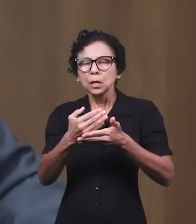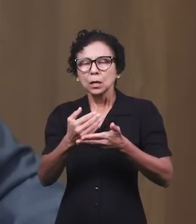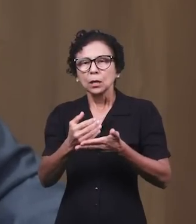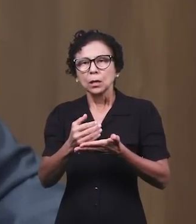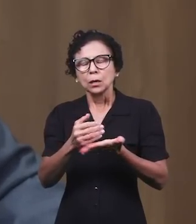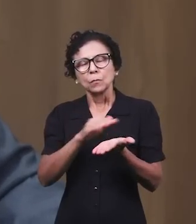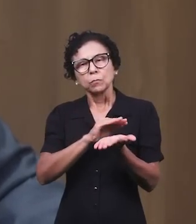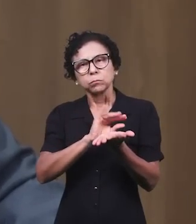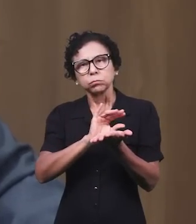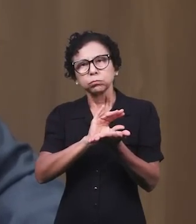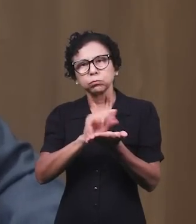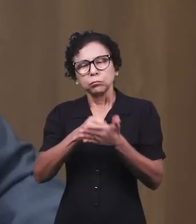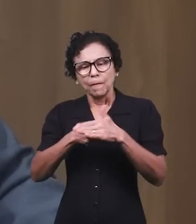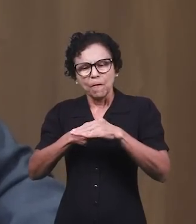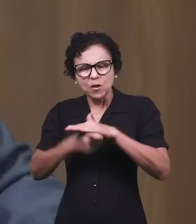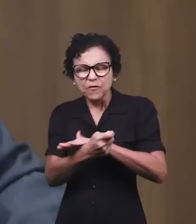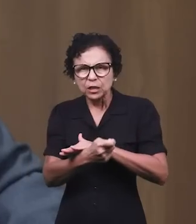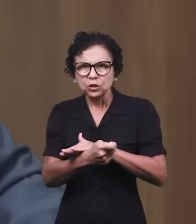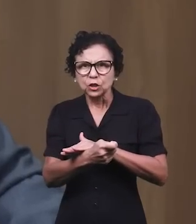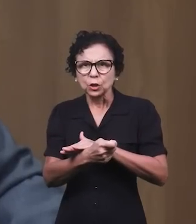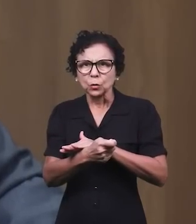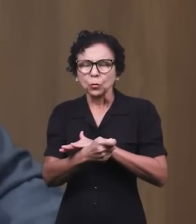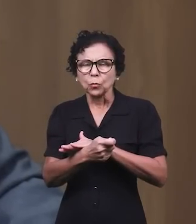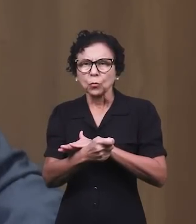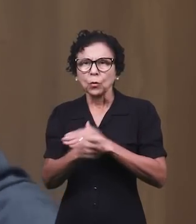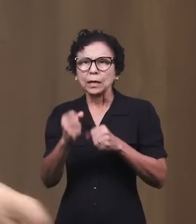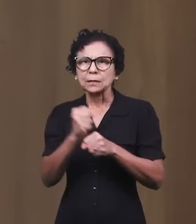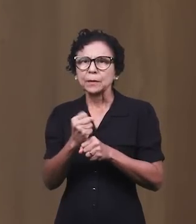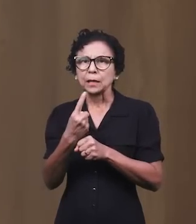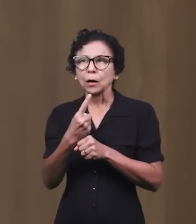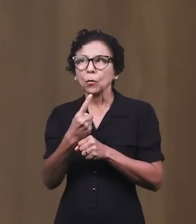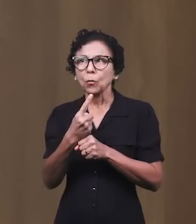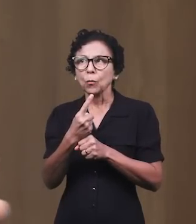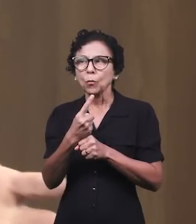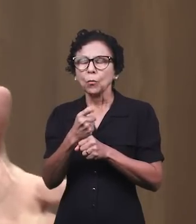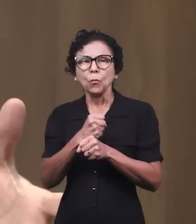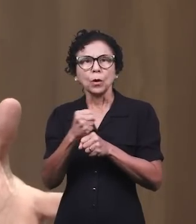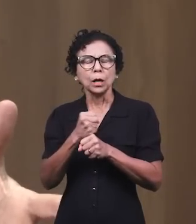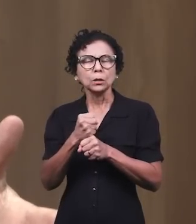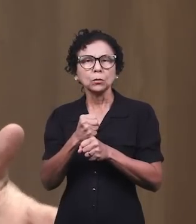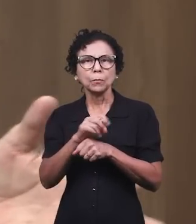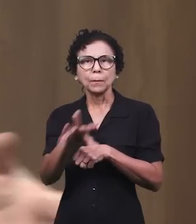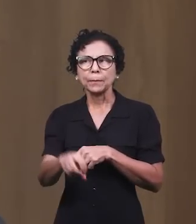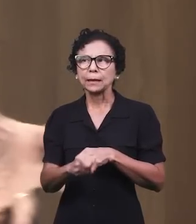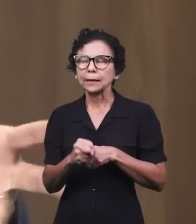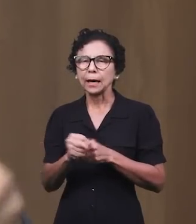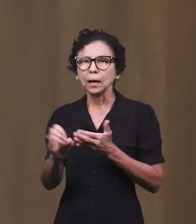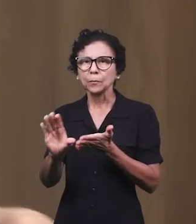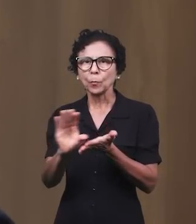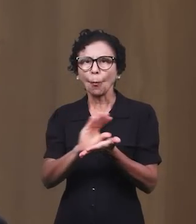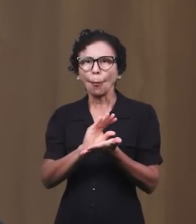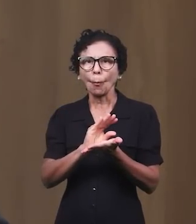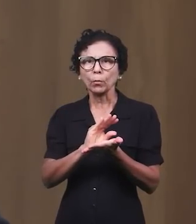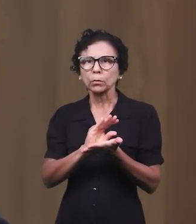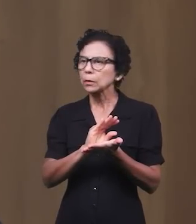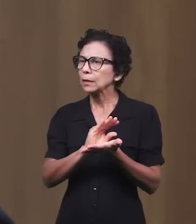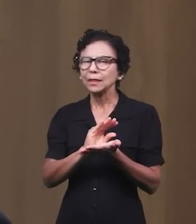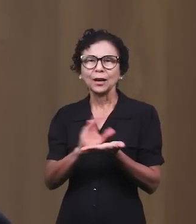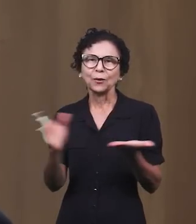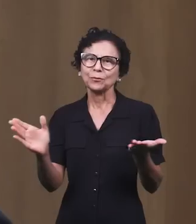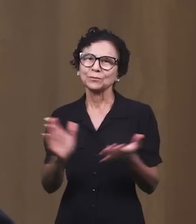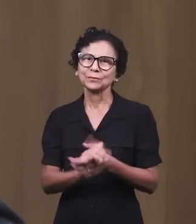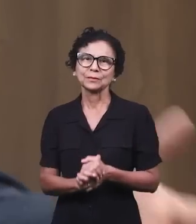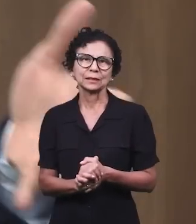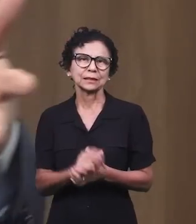você precisa esperar 6 meses, 1 ano para sacar aquele valor. Ela é uma reserva emergencial. A emergência não marca data, nem